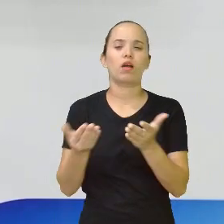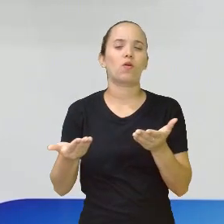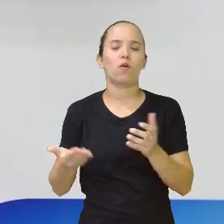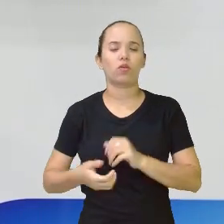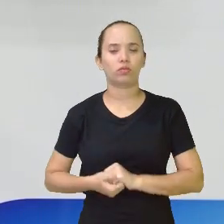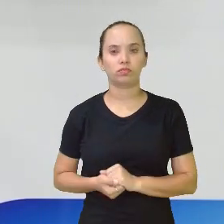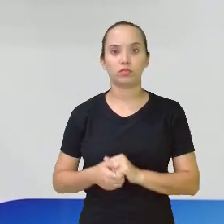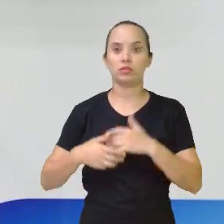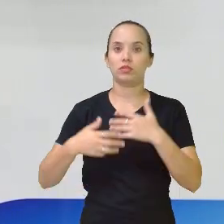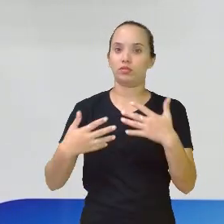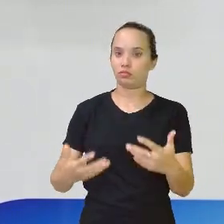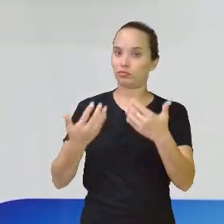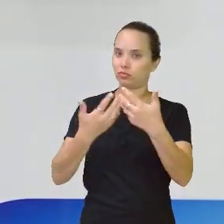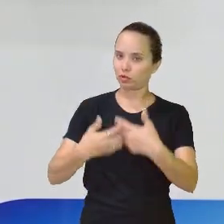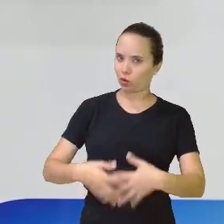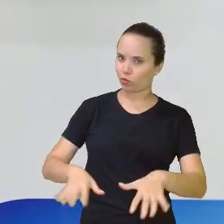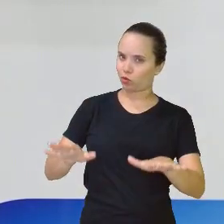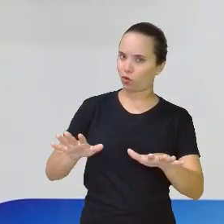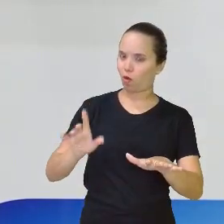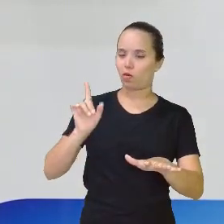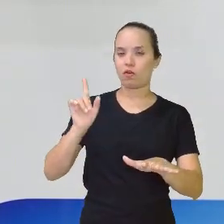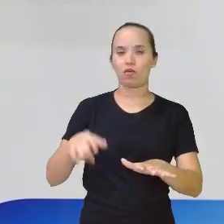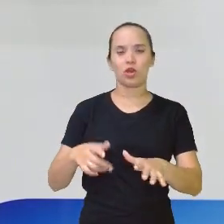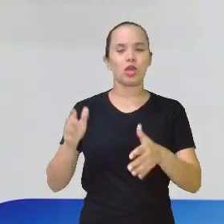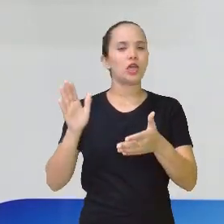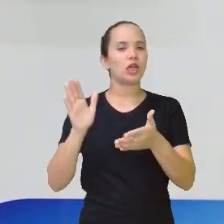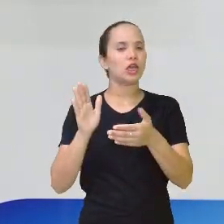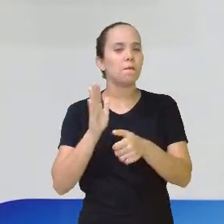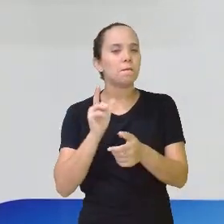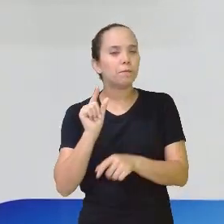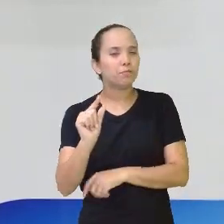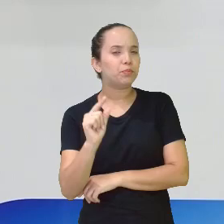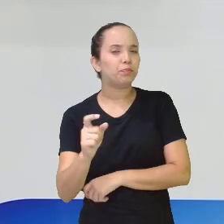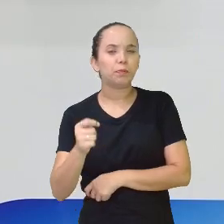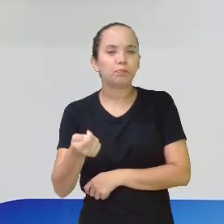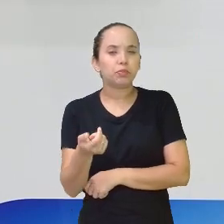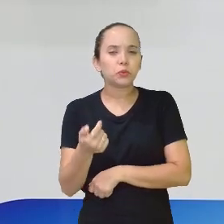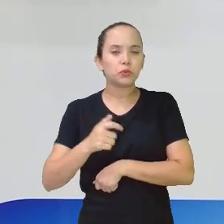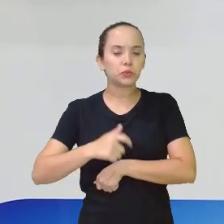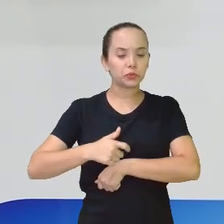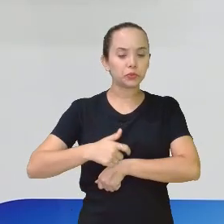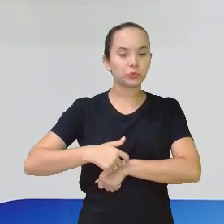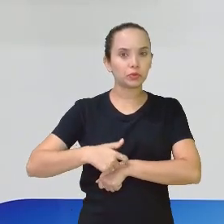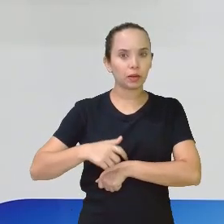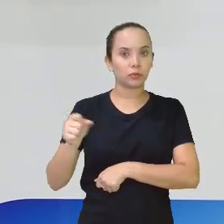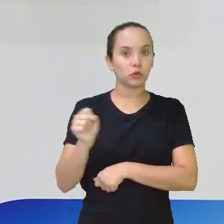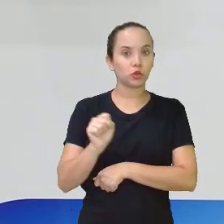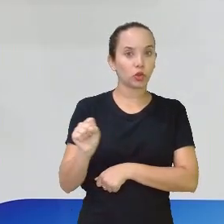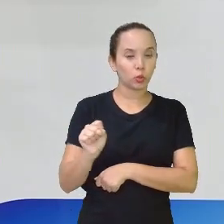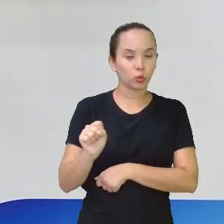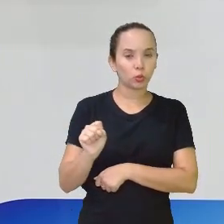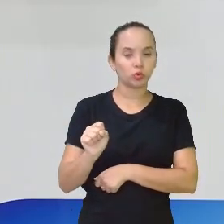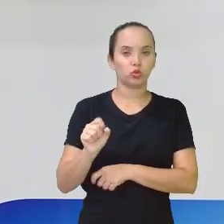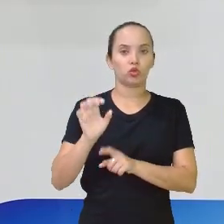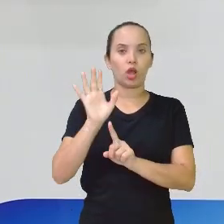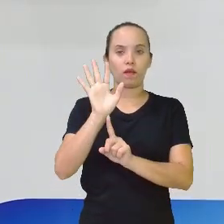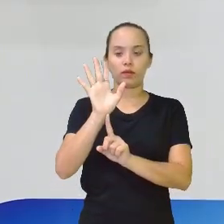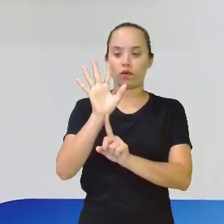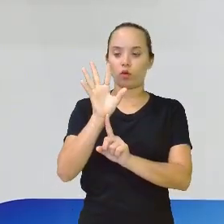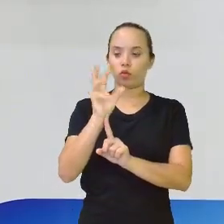alguns segundos, dependendo do tamanho do copo, em alguns segundos, essa vela ela vai